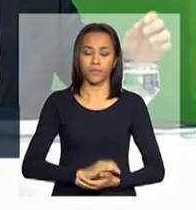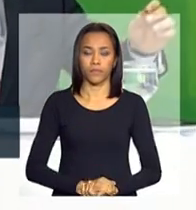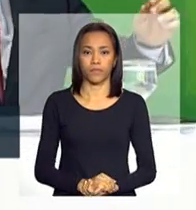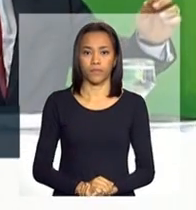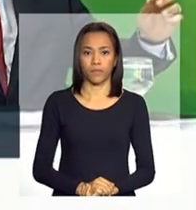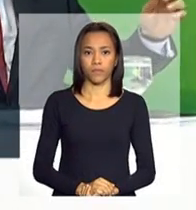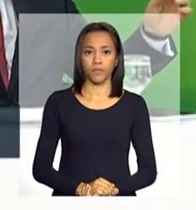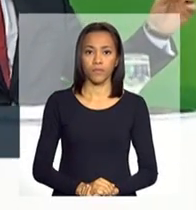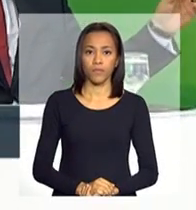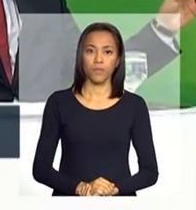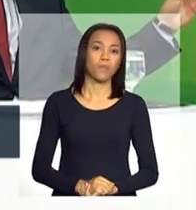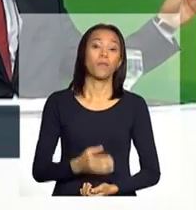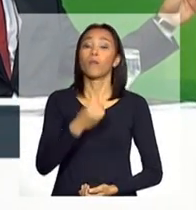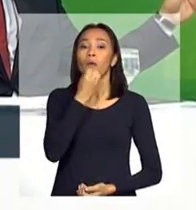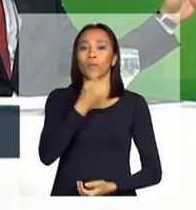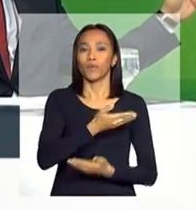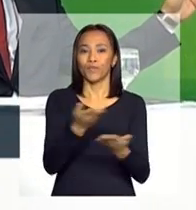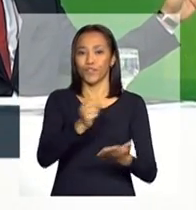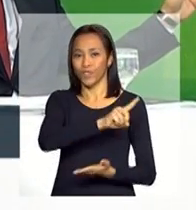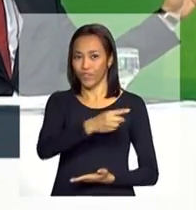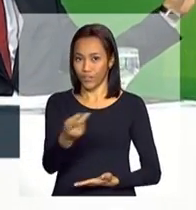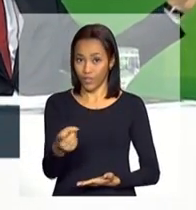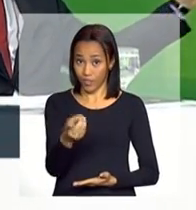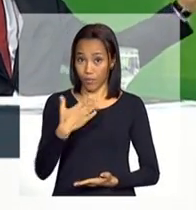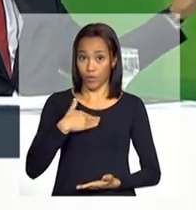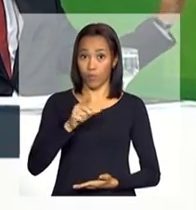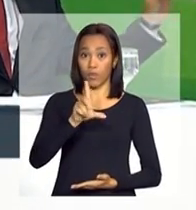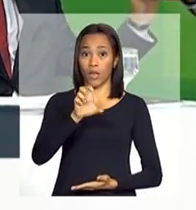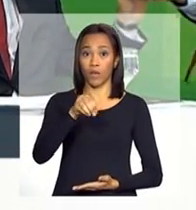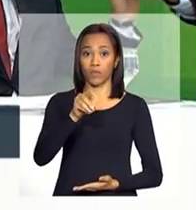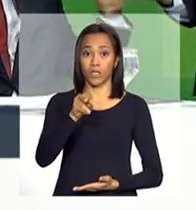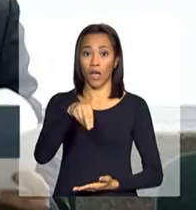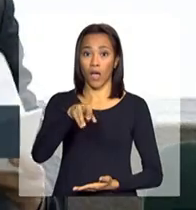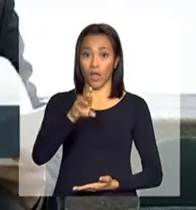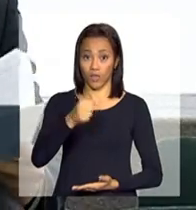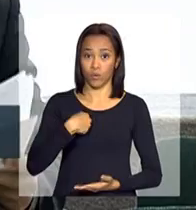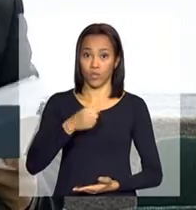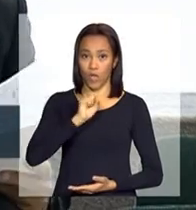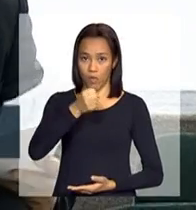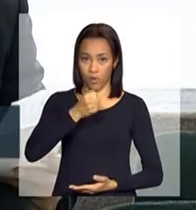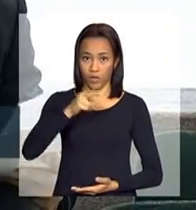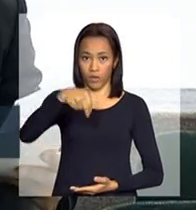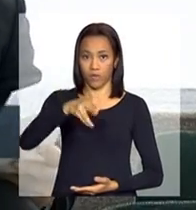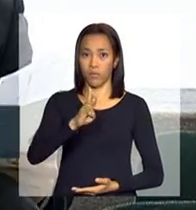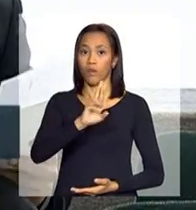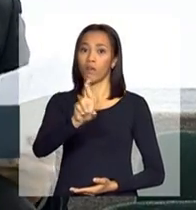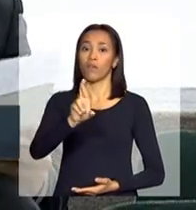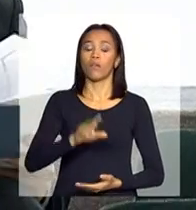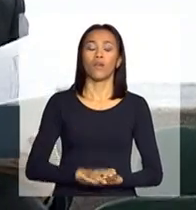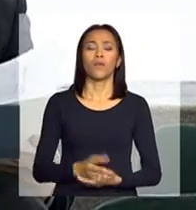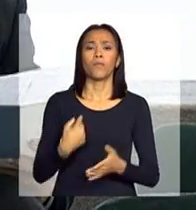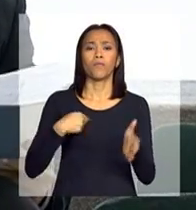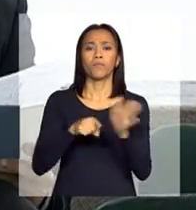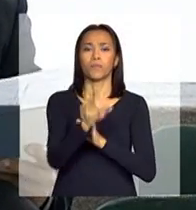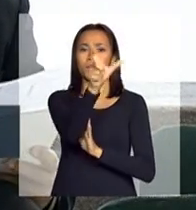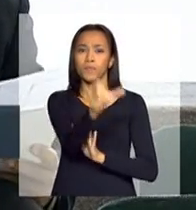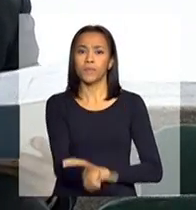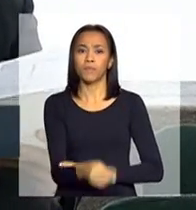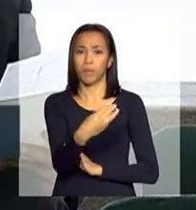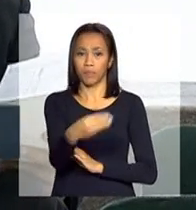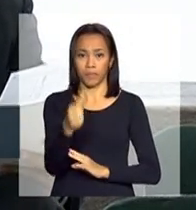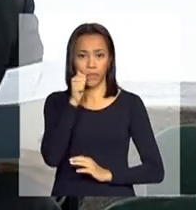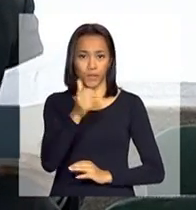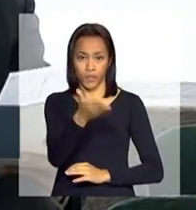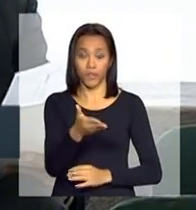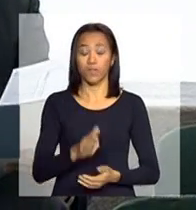eh ministros Bom dia meu nome é Leonardo sou repórter da TV nbe queria fazer uma pergunta pra ministra Teresa que